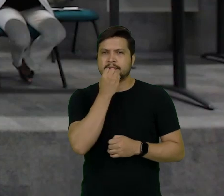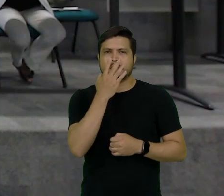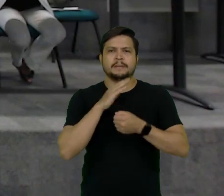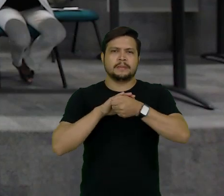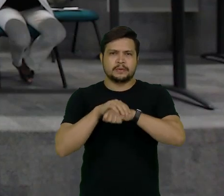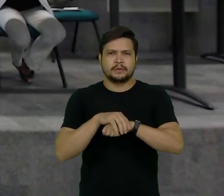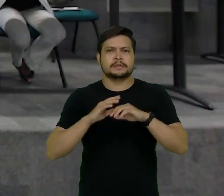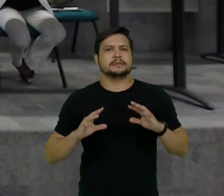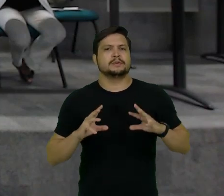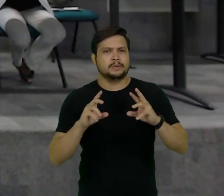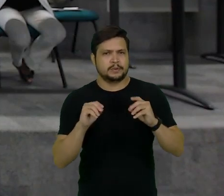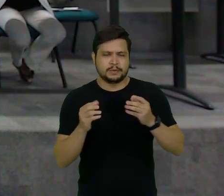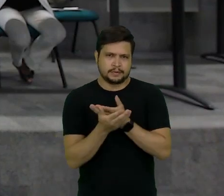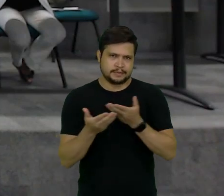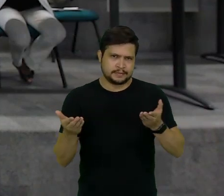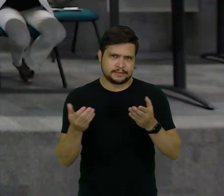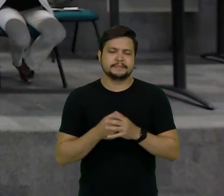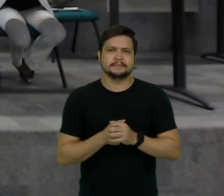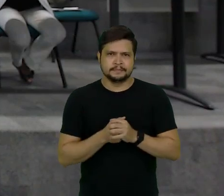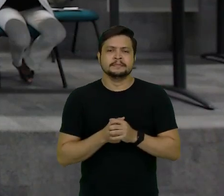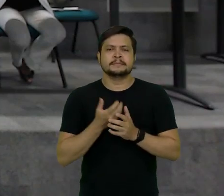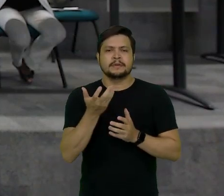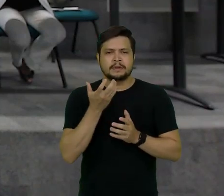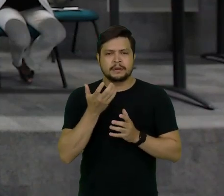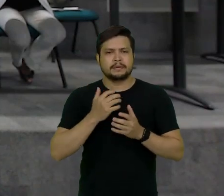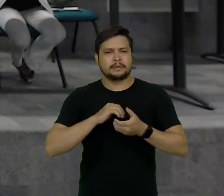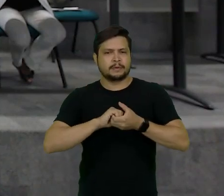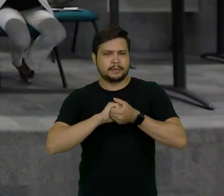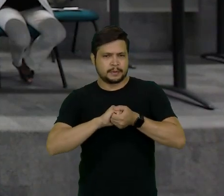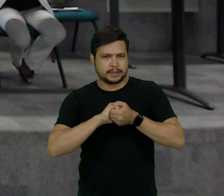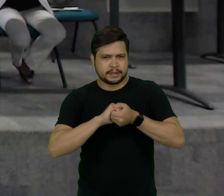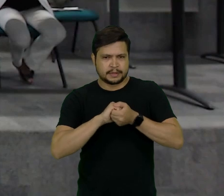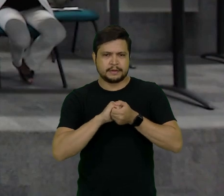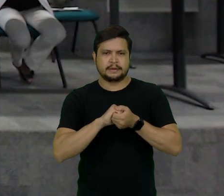Boa noite a todos. Eu queria cumprimentar